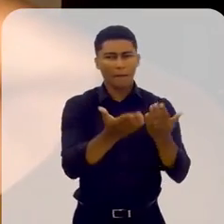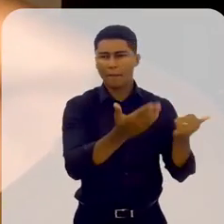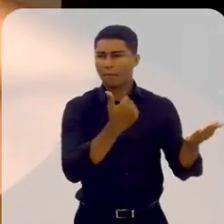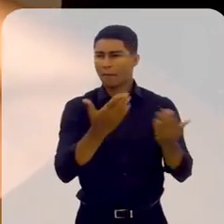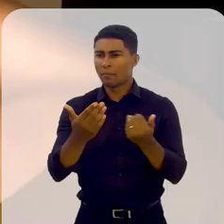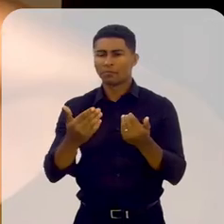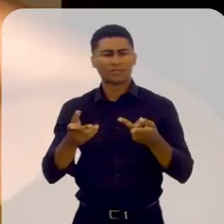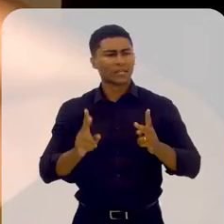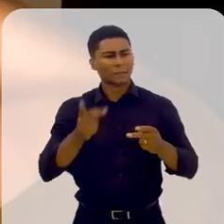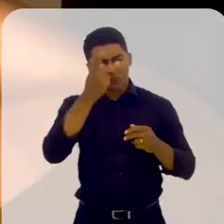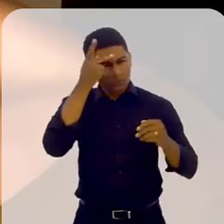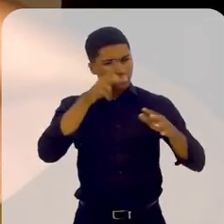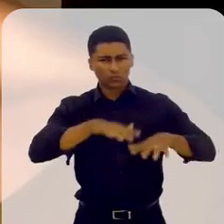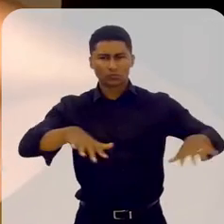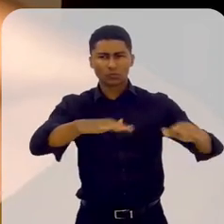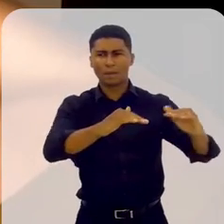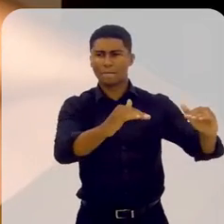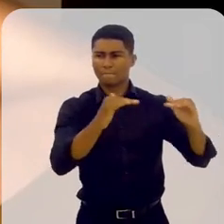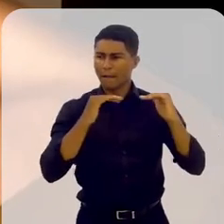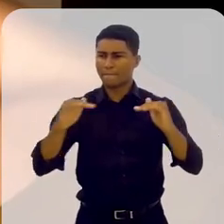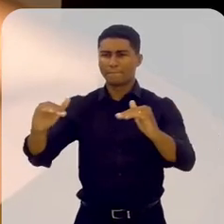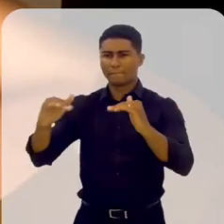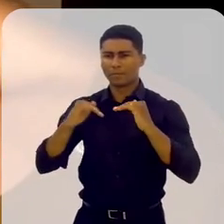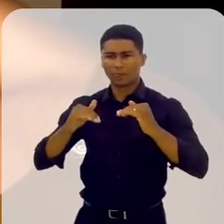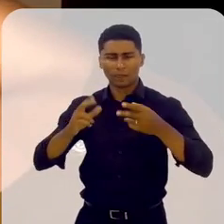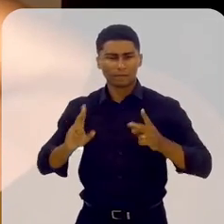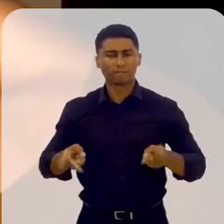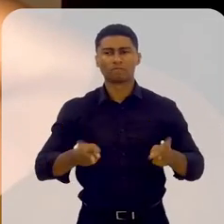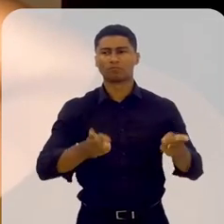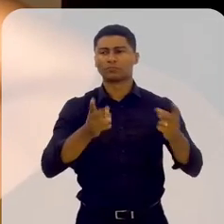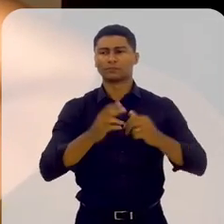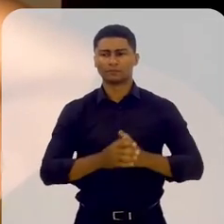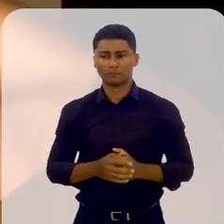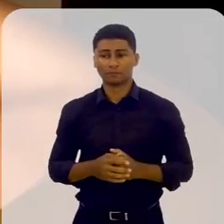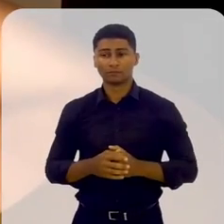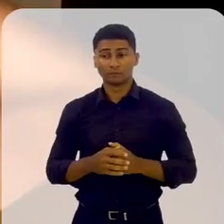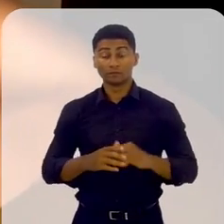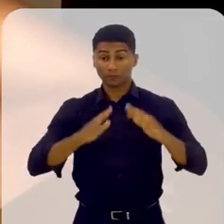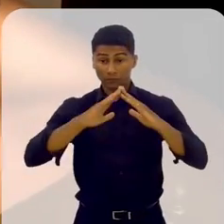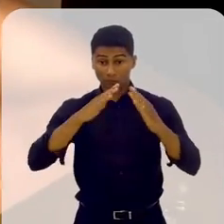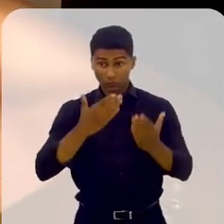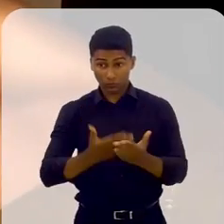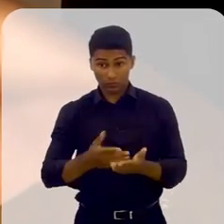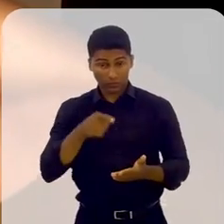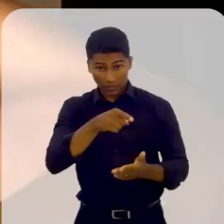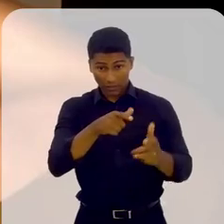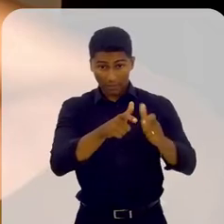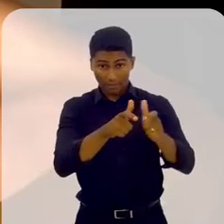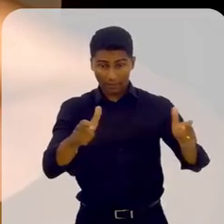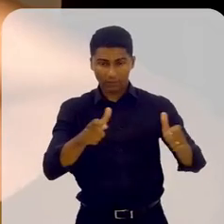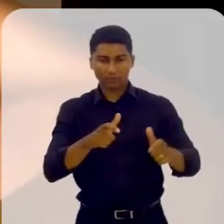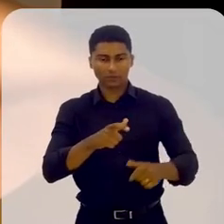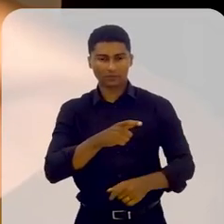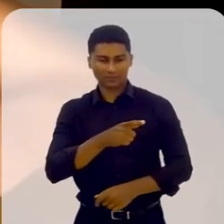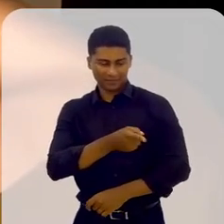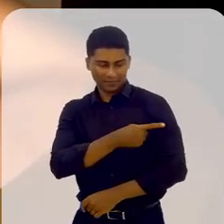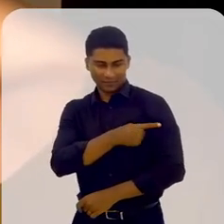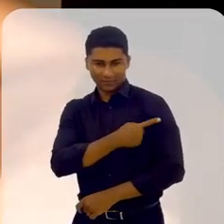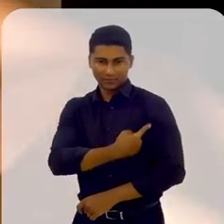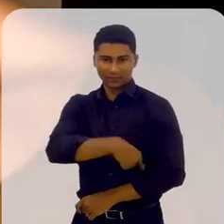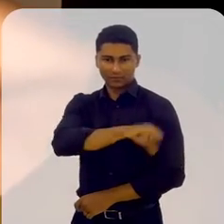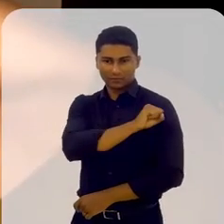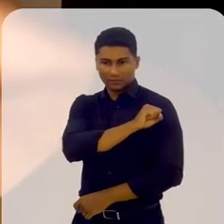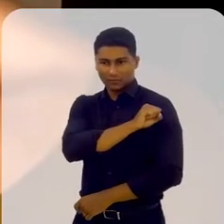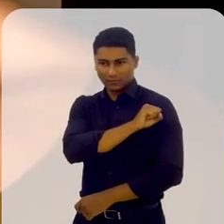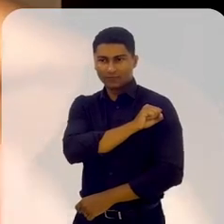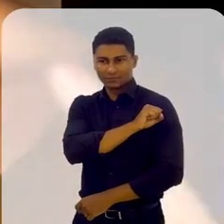eu era sempre fui muito respeitado nos colégios que eu estive. O colégio que eu tive a maior parte do tempo, né, da primeira ou oitava série, o